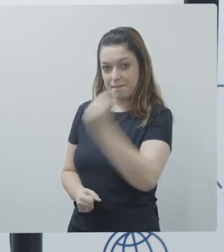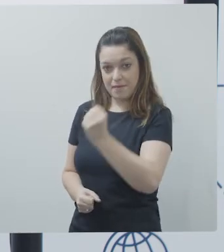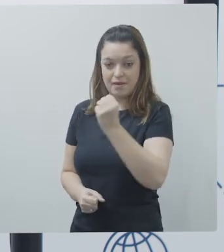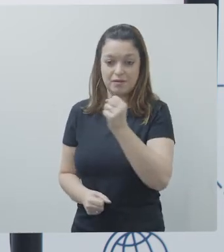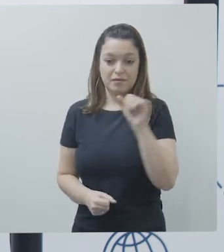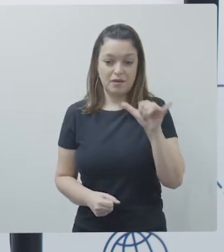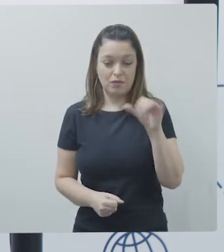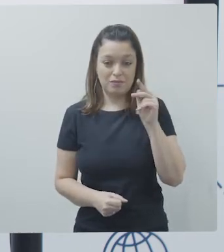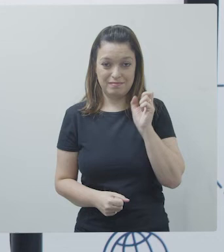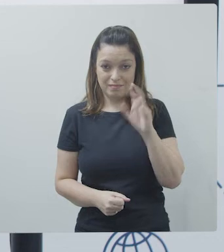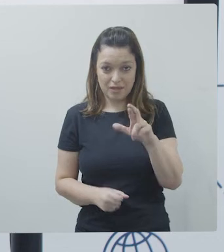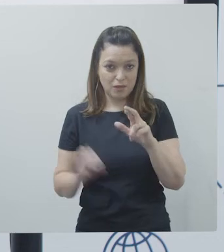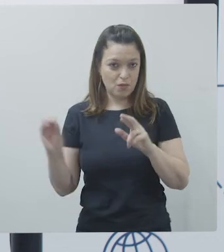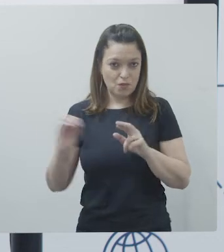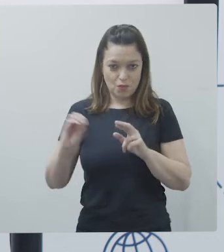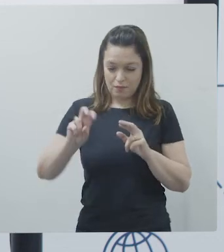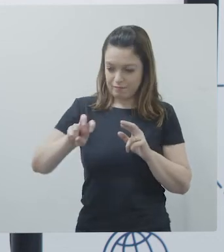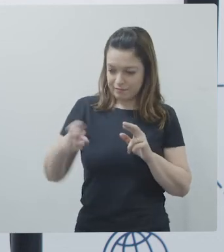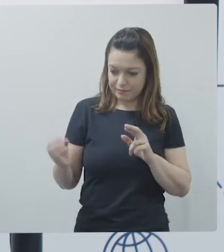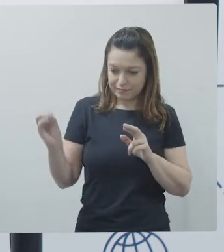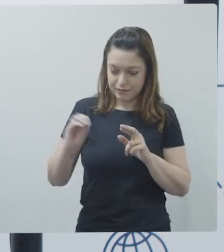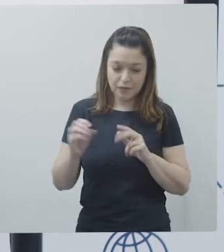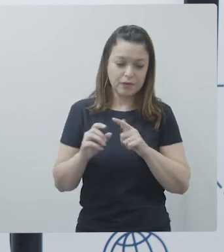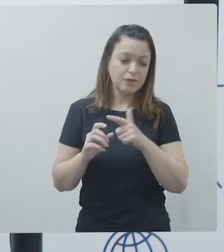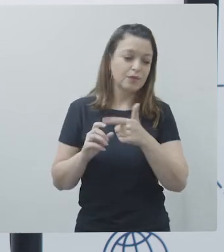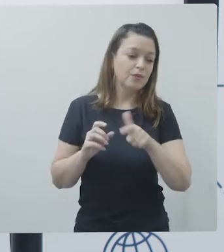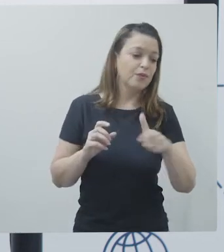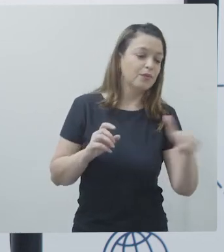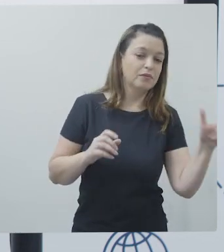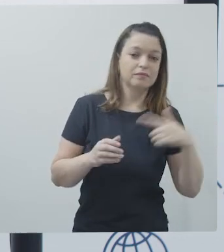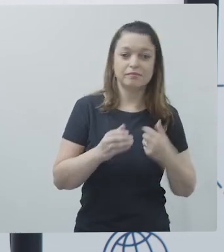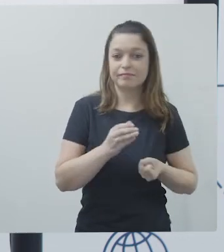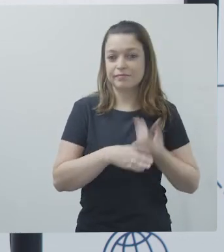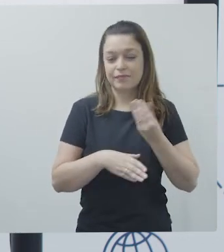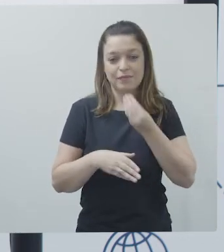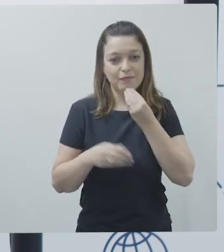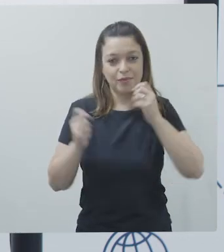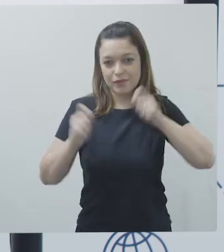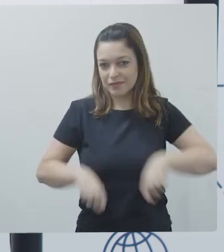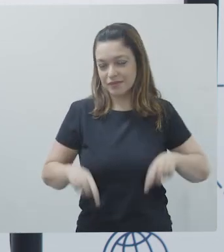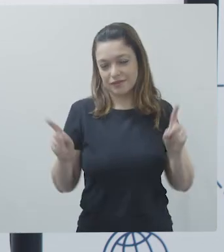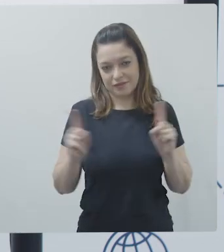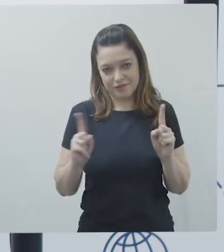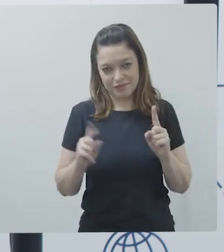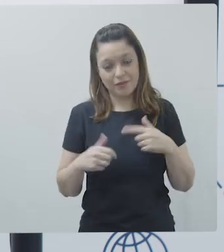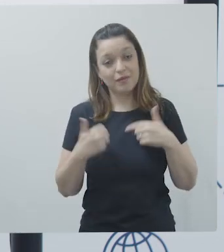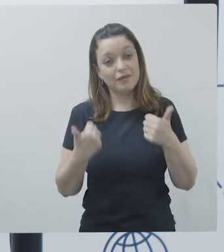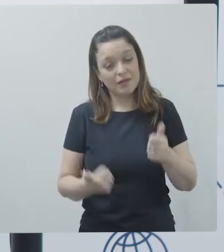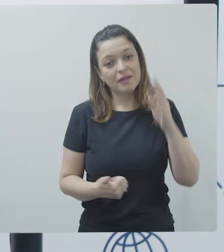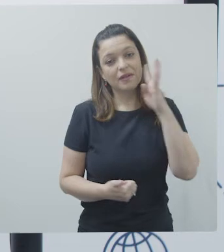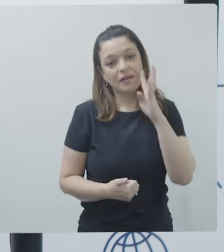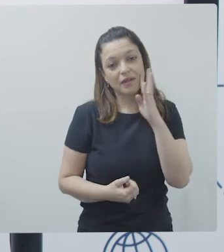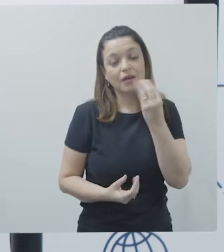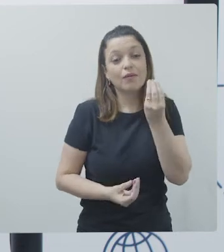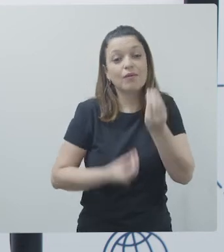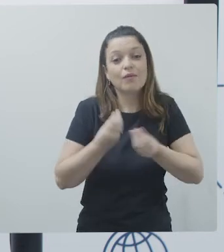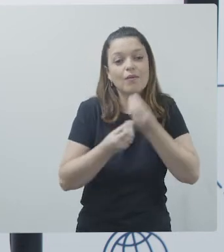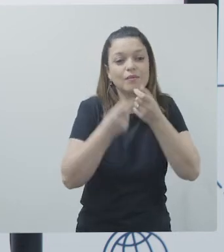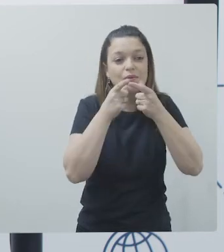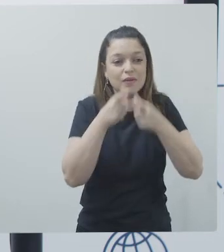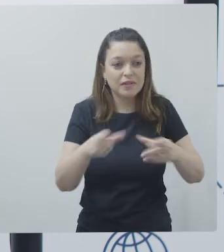gigante, todo o resto não seria possível. Bacana, né? Quando a gente pensa aí em como essa linguagem está